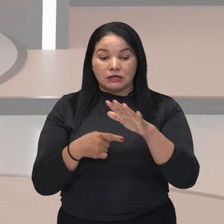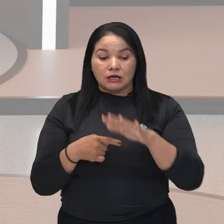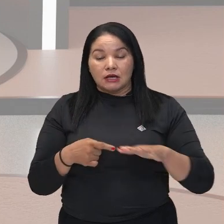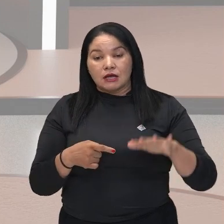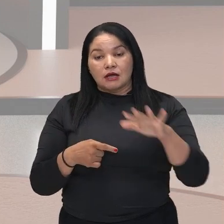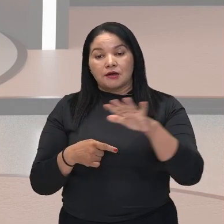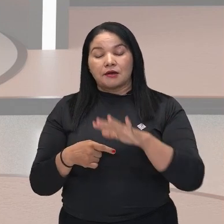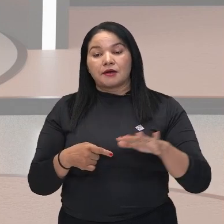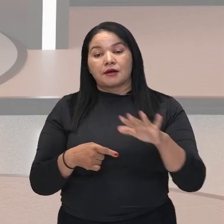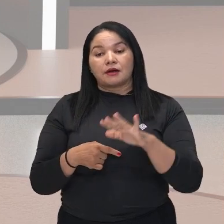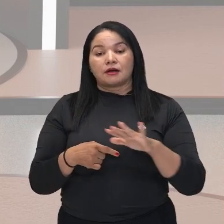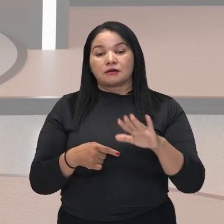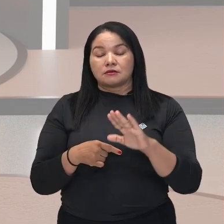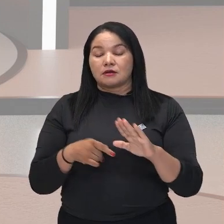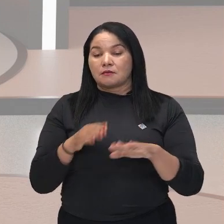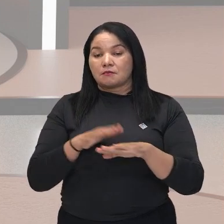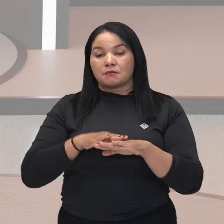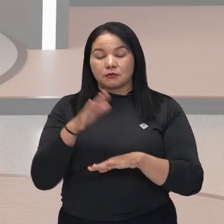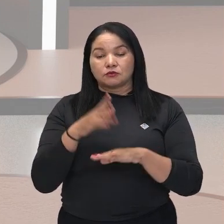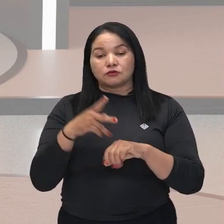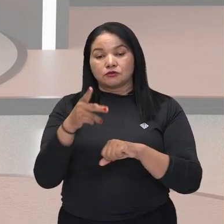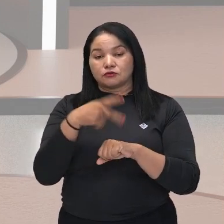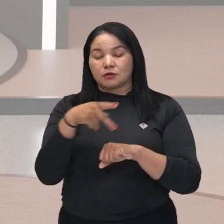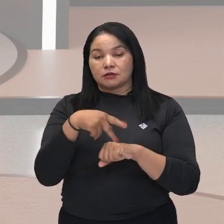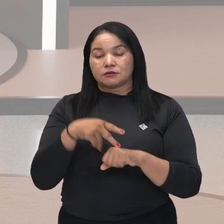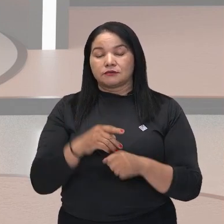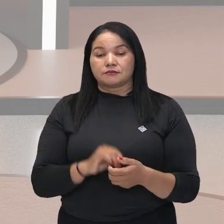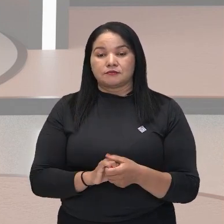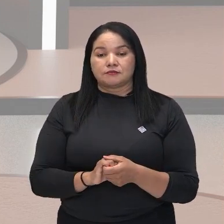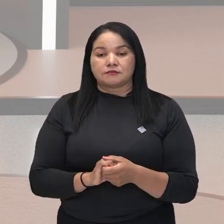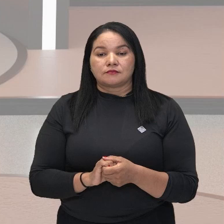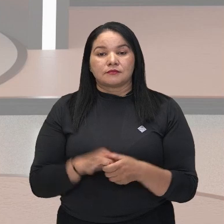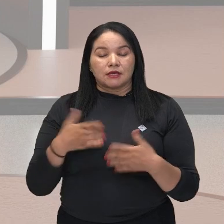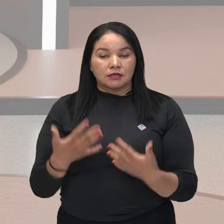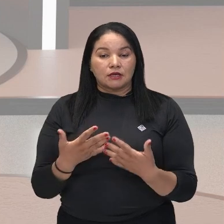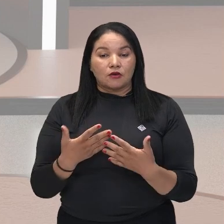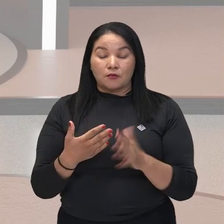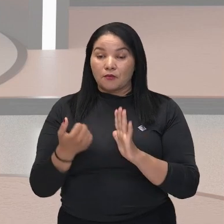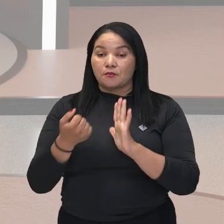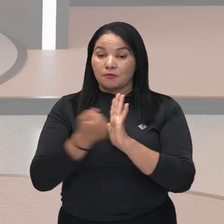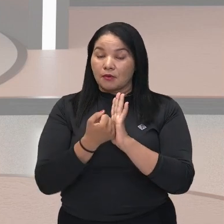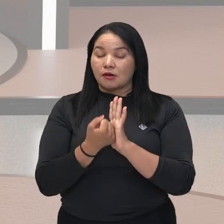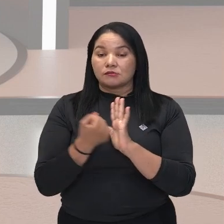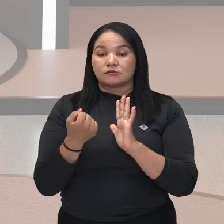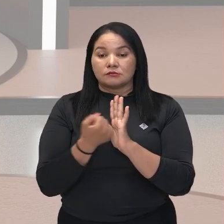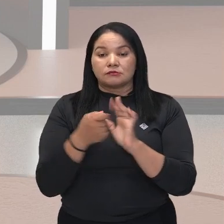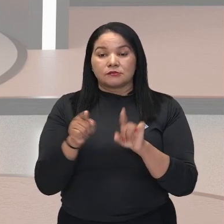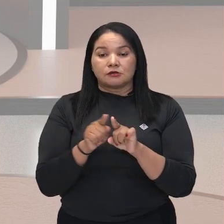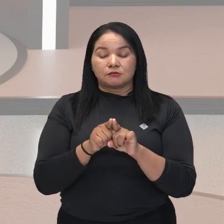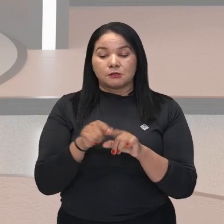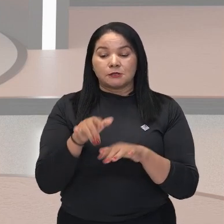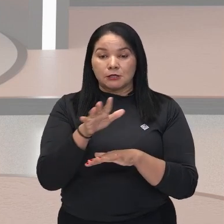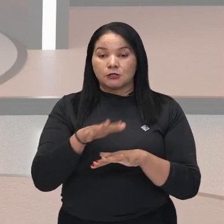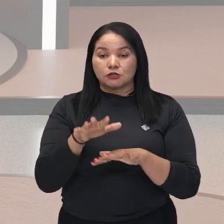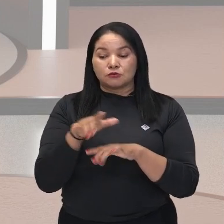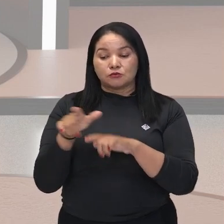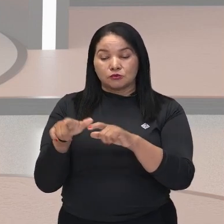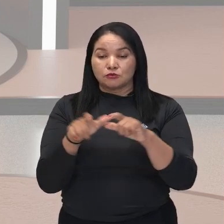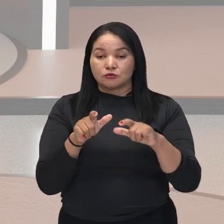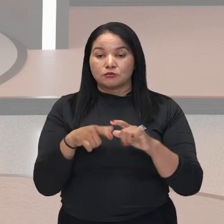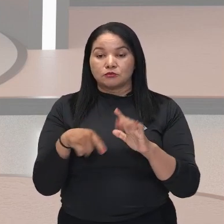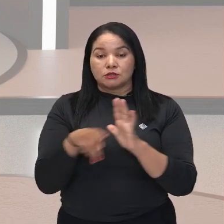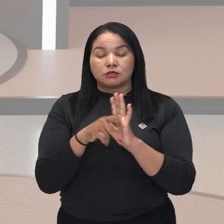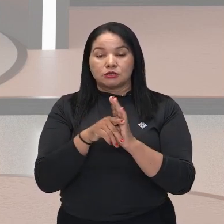Oriente Médio na maioria dos países, tá bom? Então, isso acaba marcando muito essa região também do Oriente Médio.